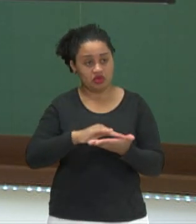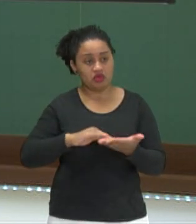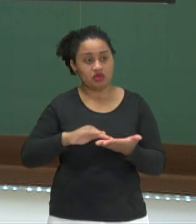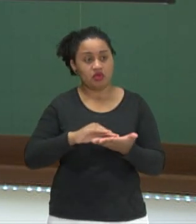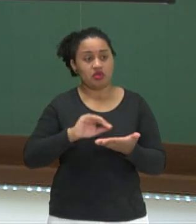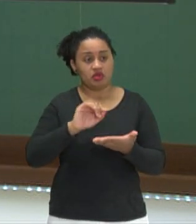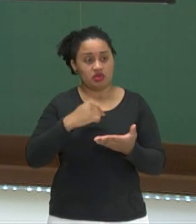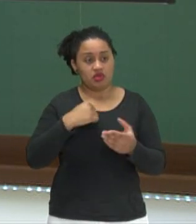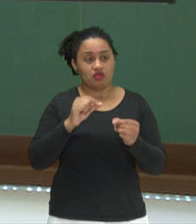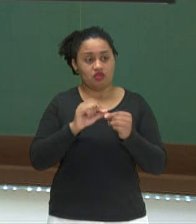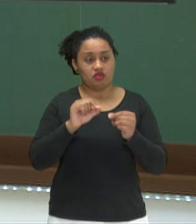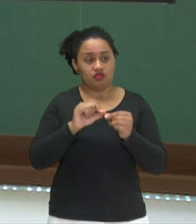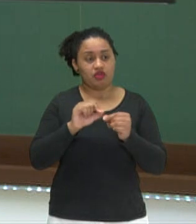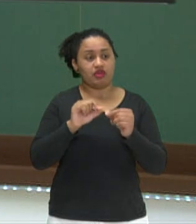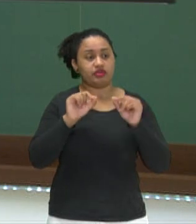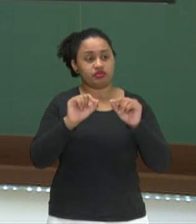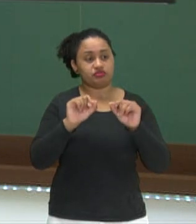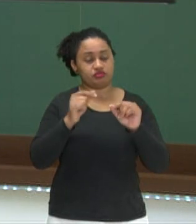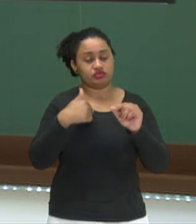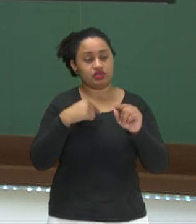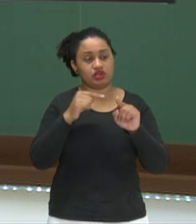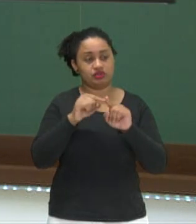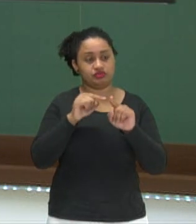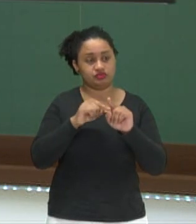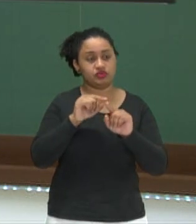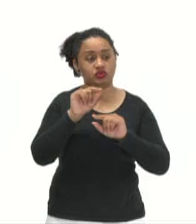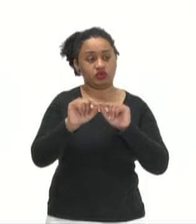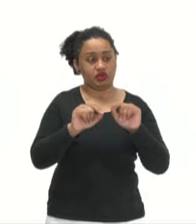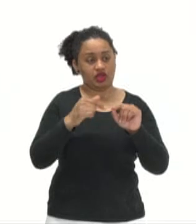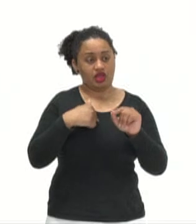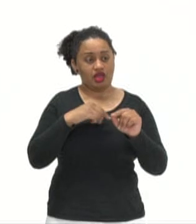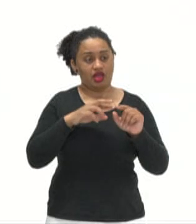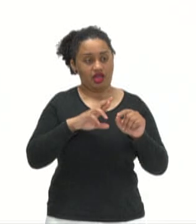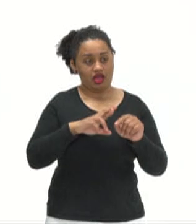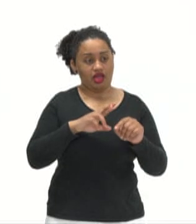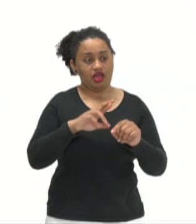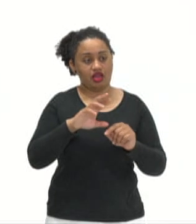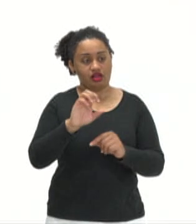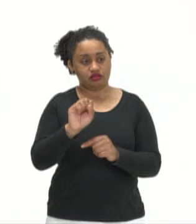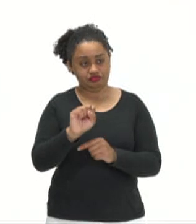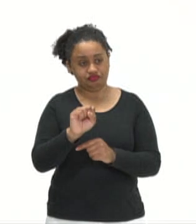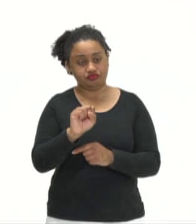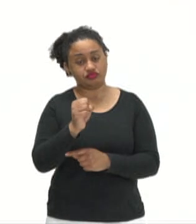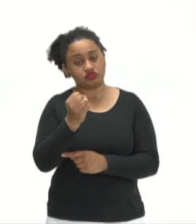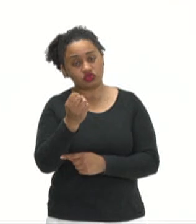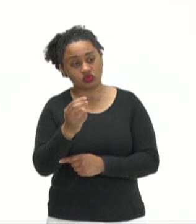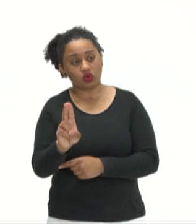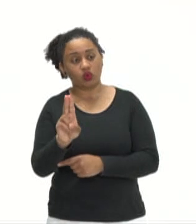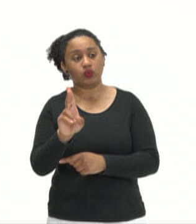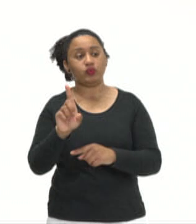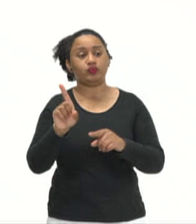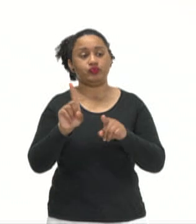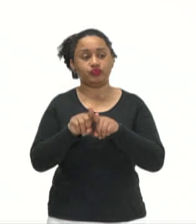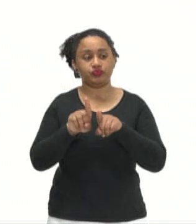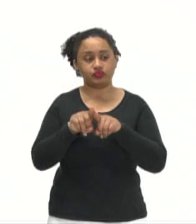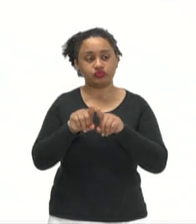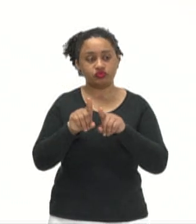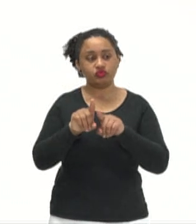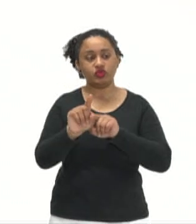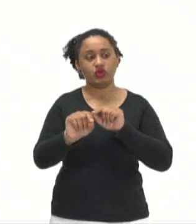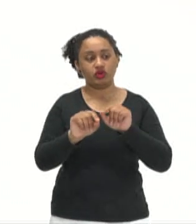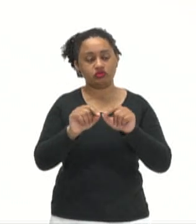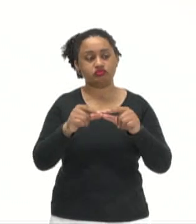poligonais, formados por quem? Ali eu coloquei RS, ou ainda são